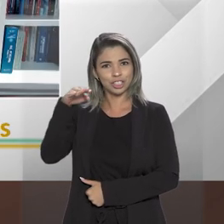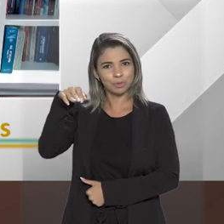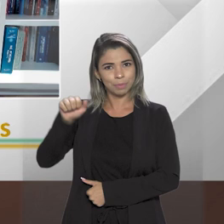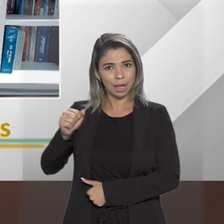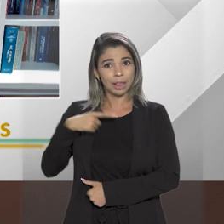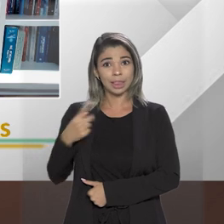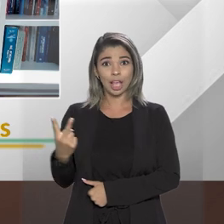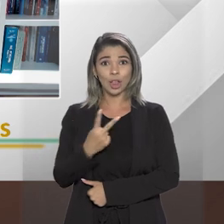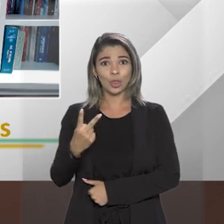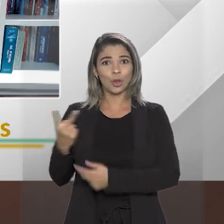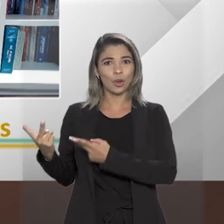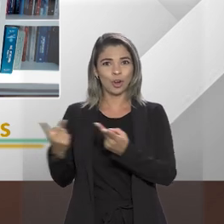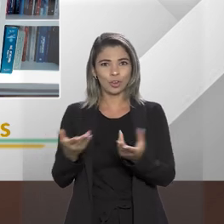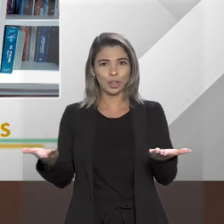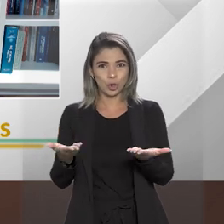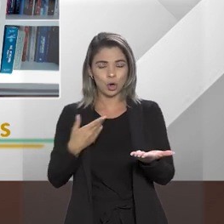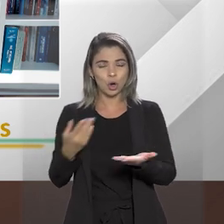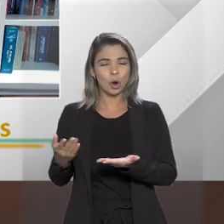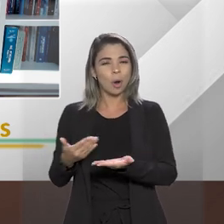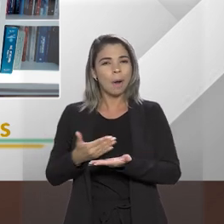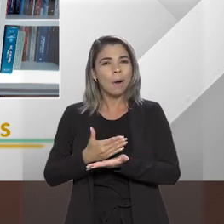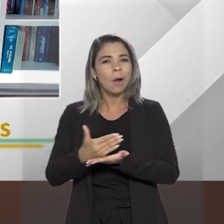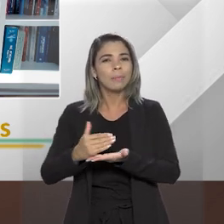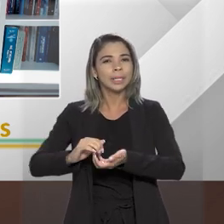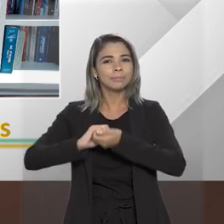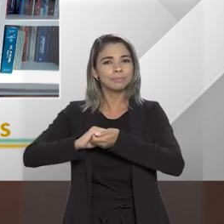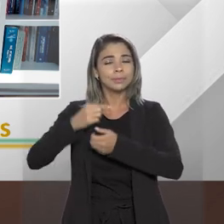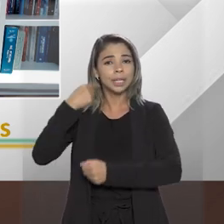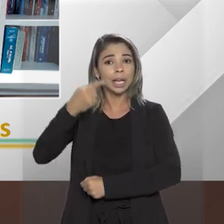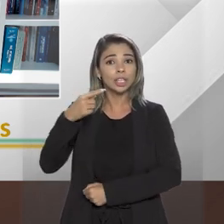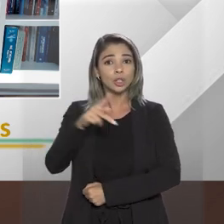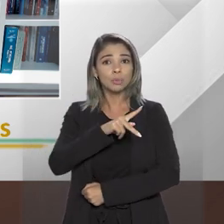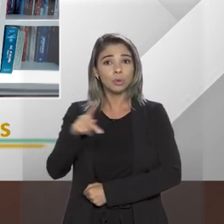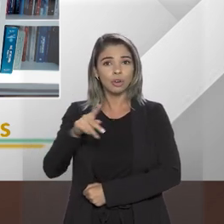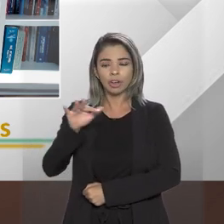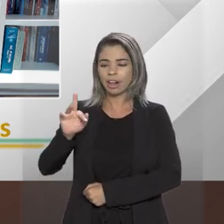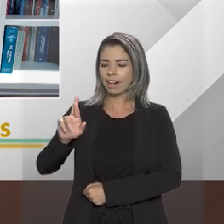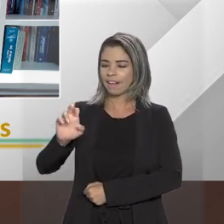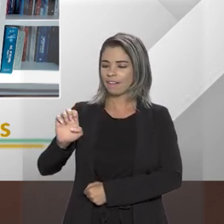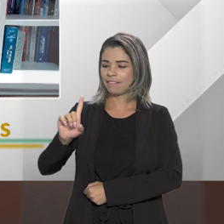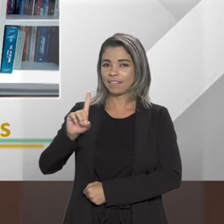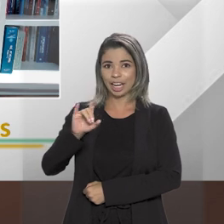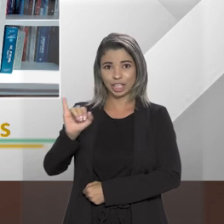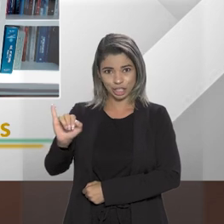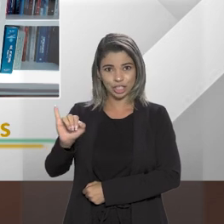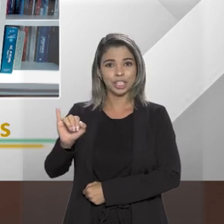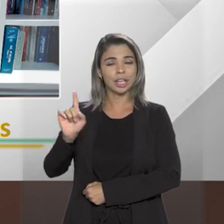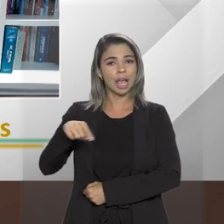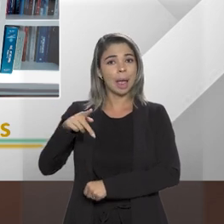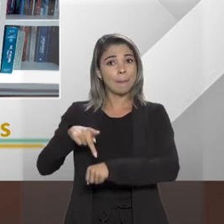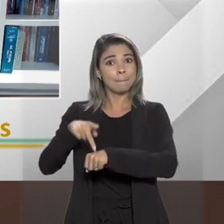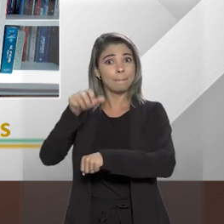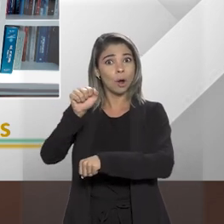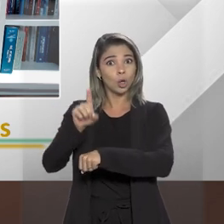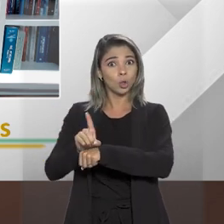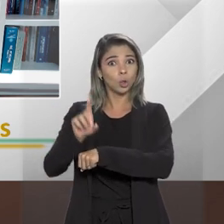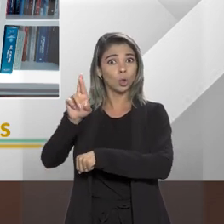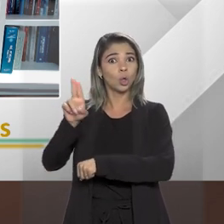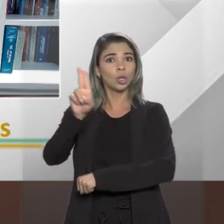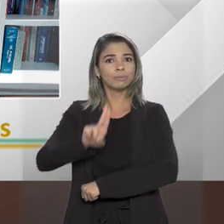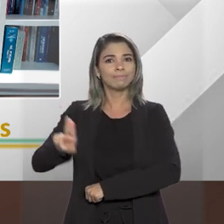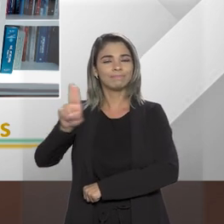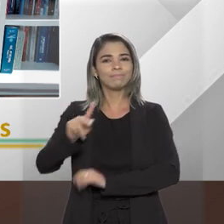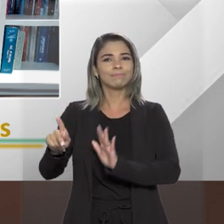dois convidados de hoje. Começo cumprimentando o advogado professor Fred Didier Júnior, que é pós-doutor pela Universidade